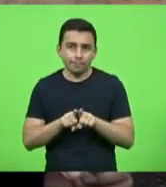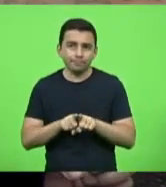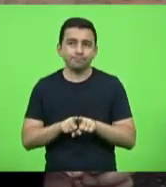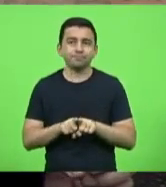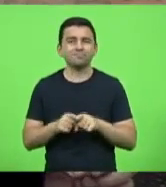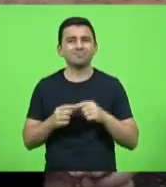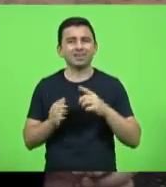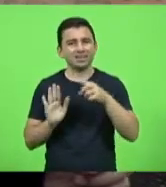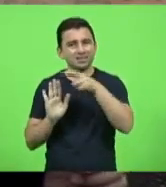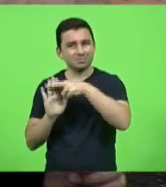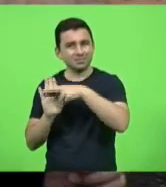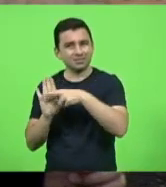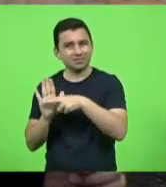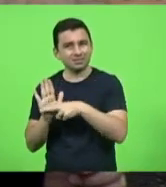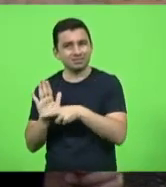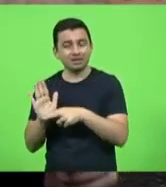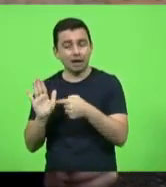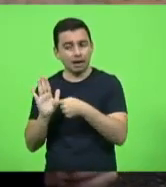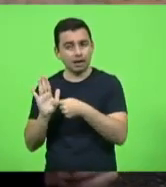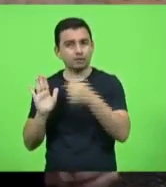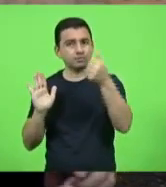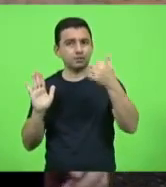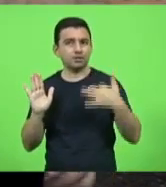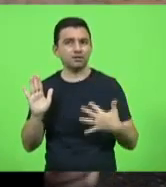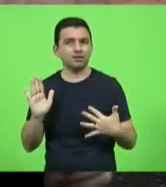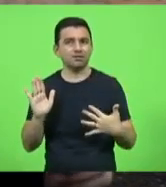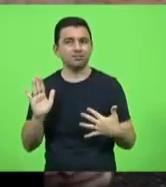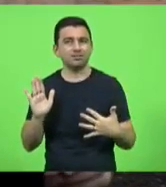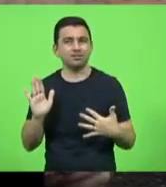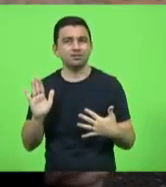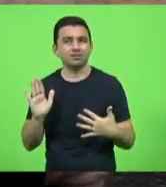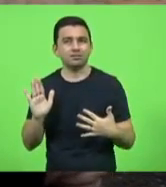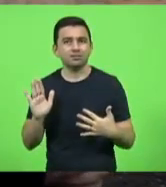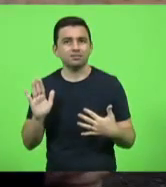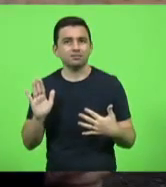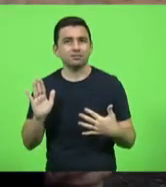para os deputados que estão aqui dentro, né, que não é uma questão